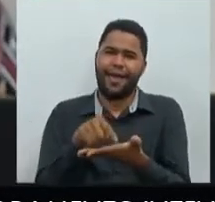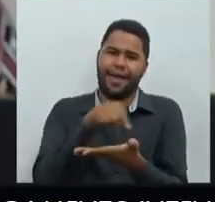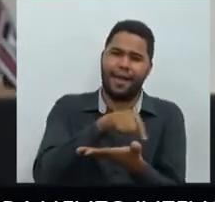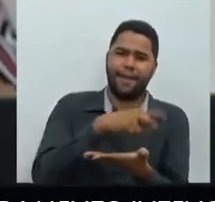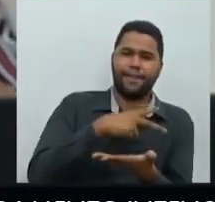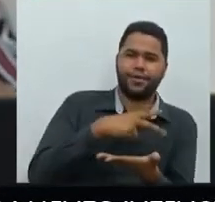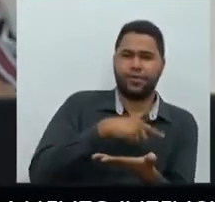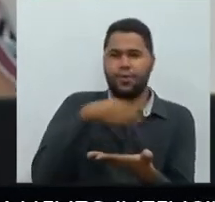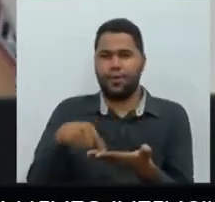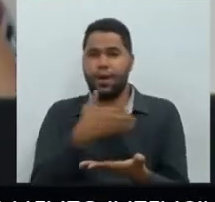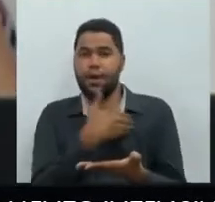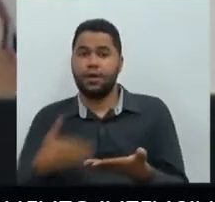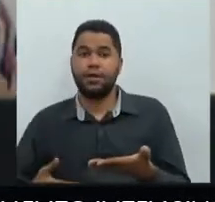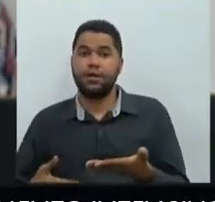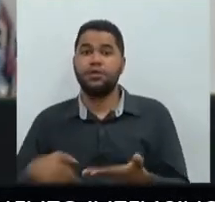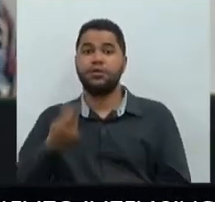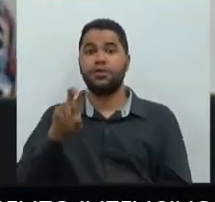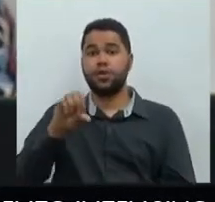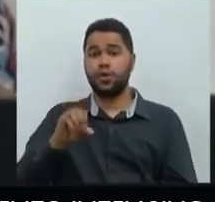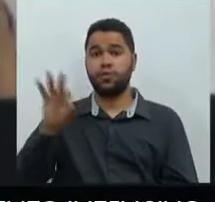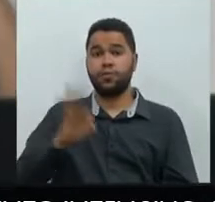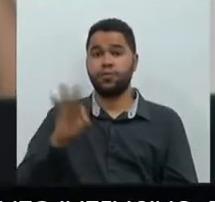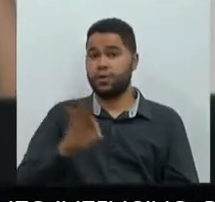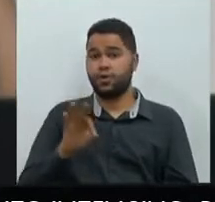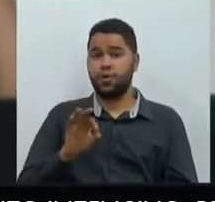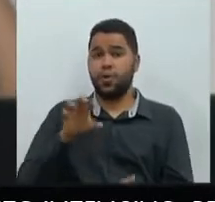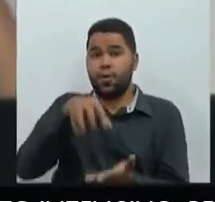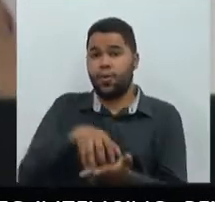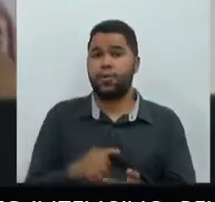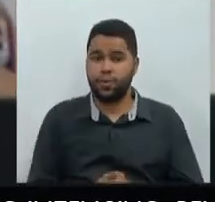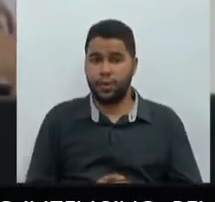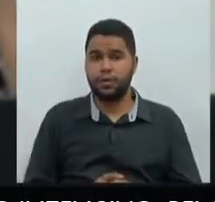39,46% de ocupação. Já nas empresas privadas,